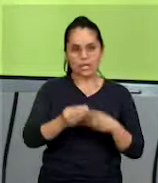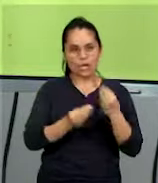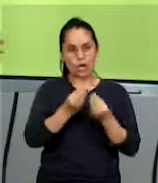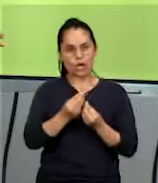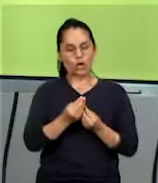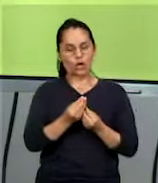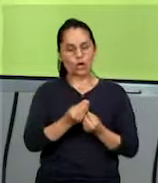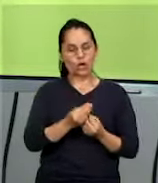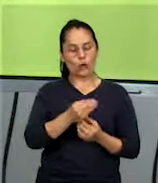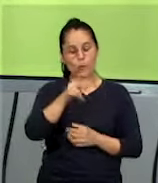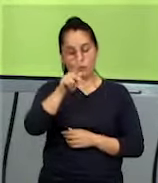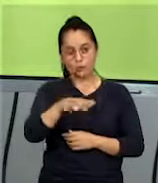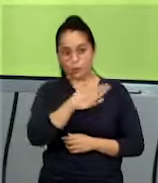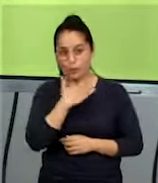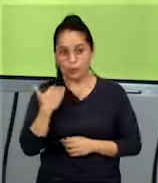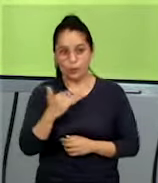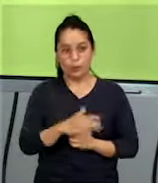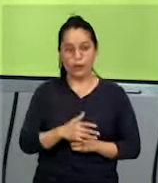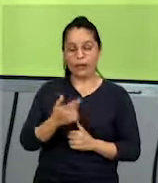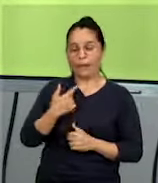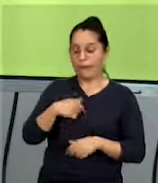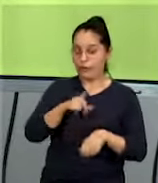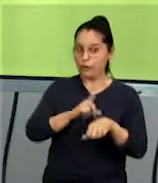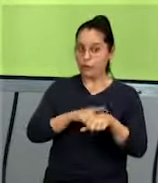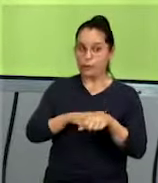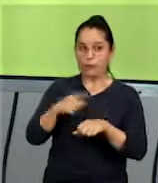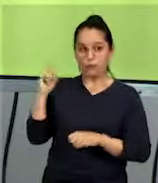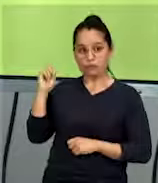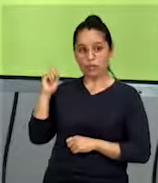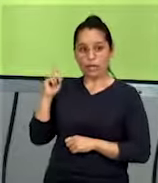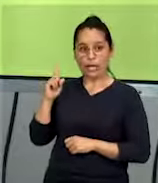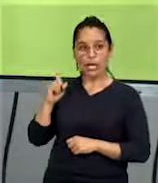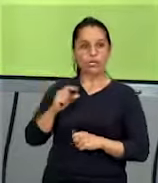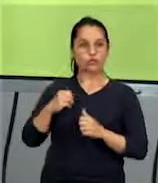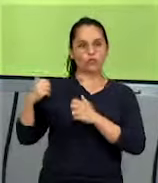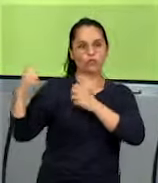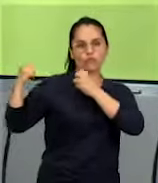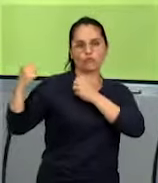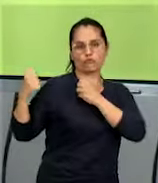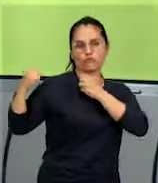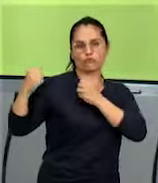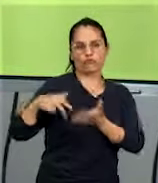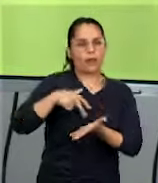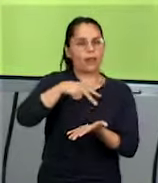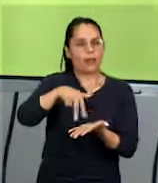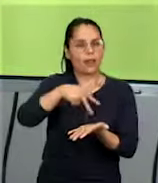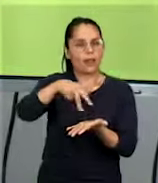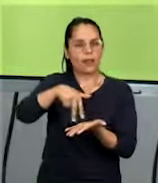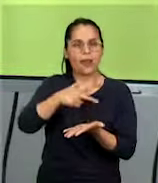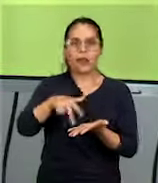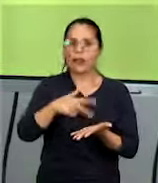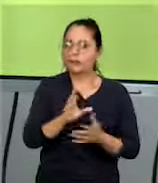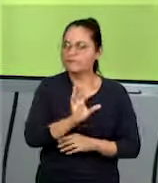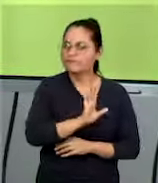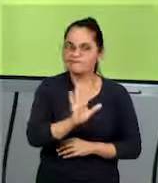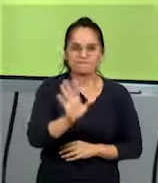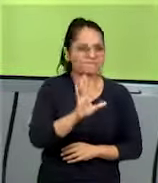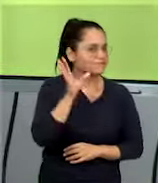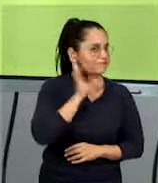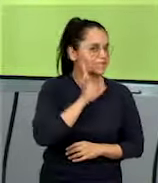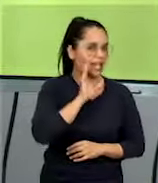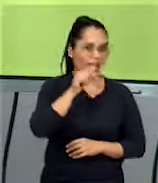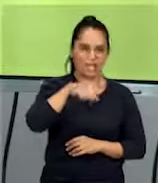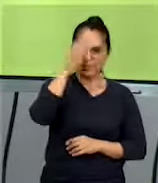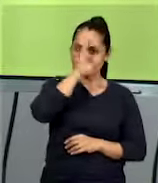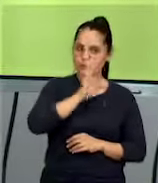de uma pessoa e aí chegar uma turma dessa carregando o caixão e dançando ali. Isso não é legal para a gente